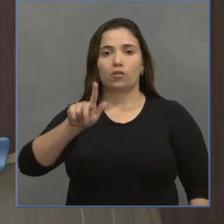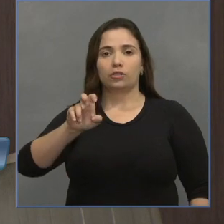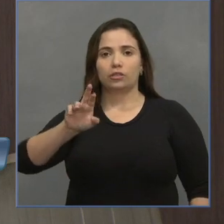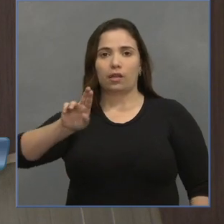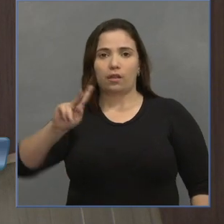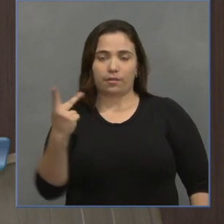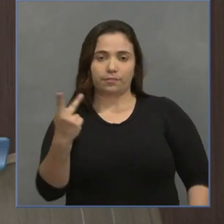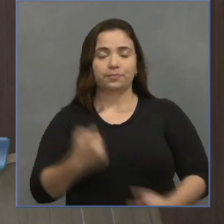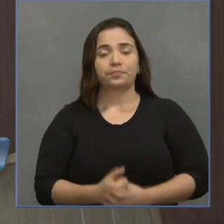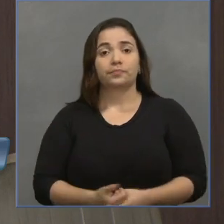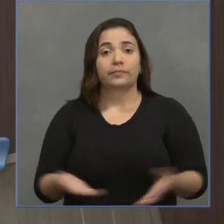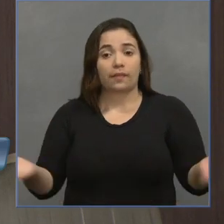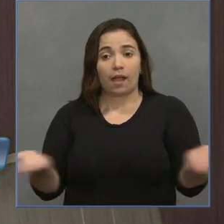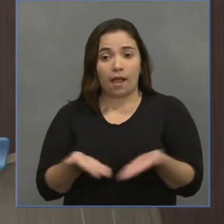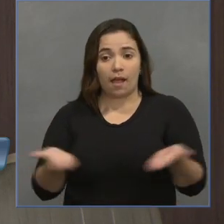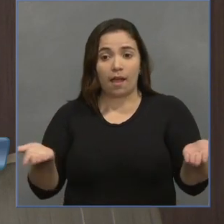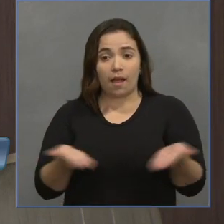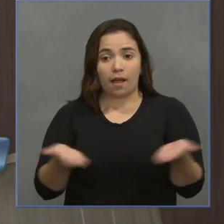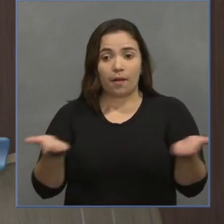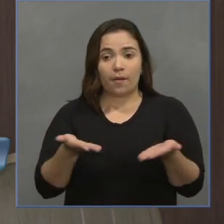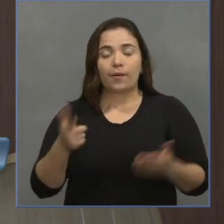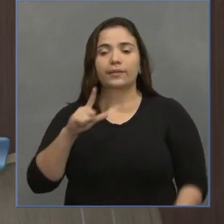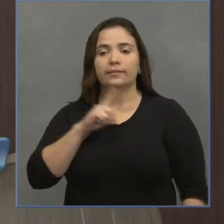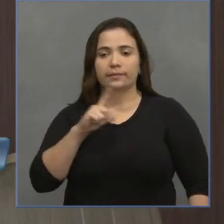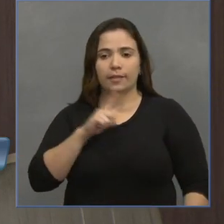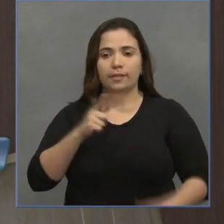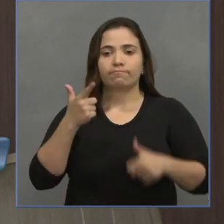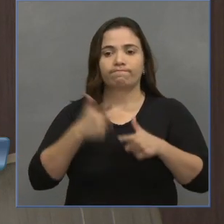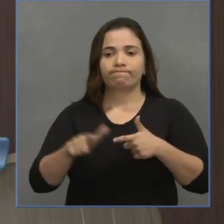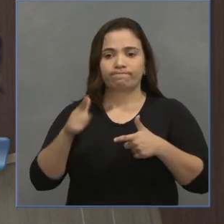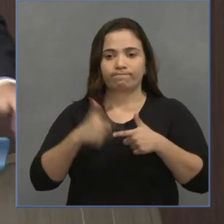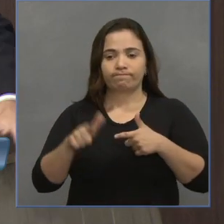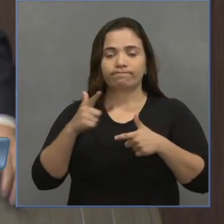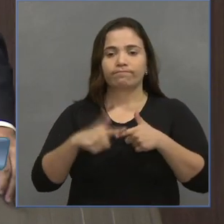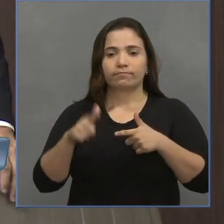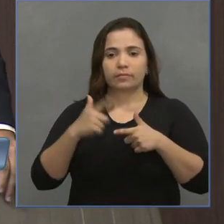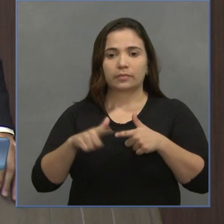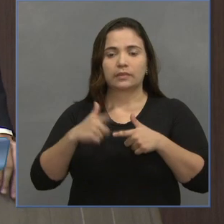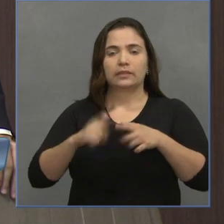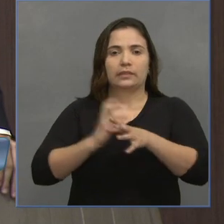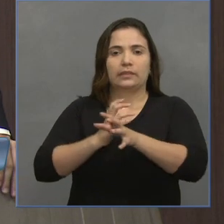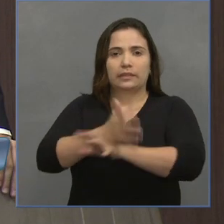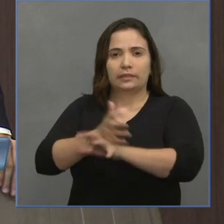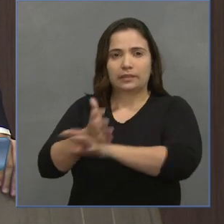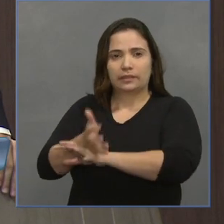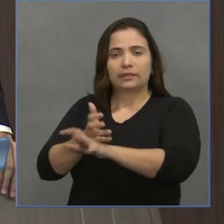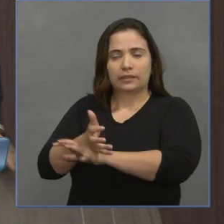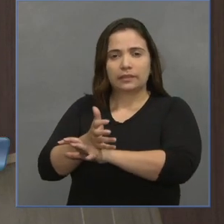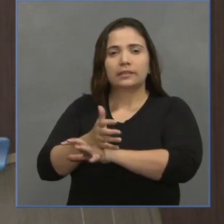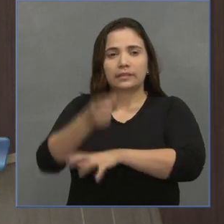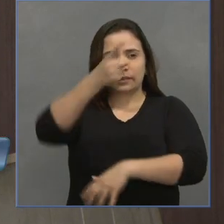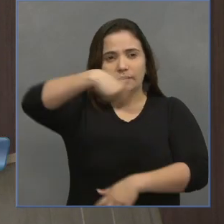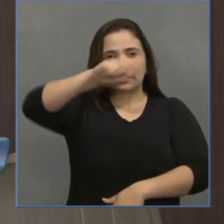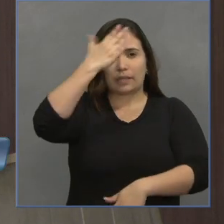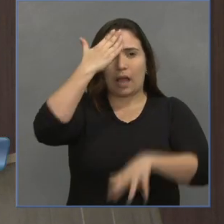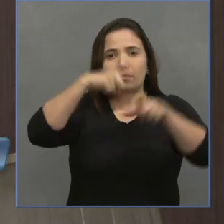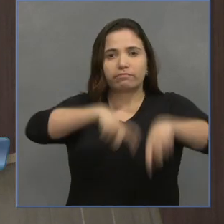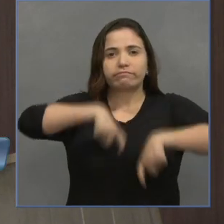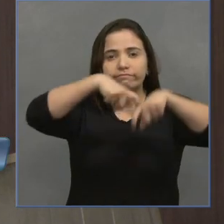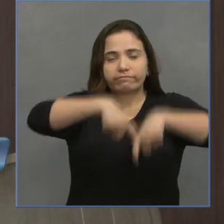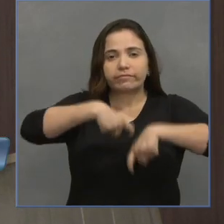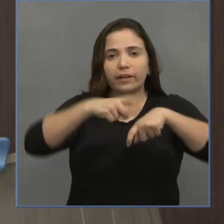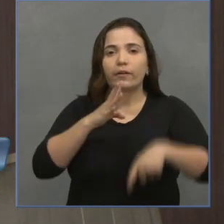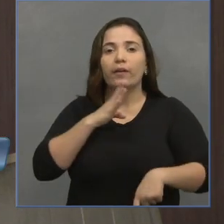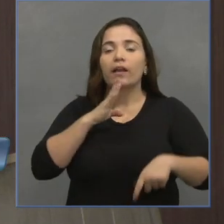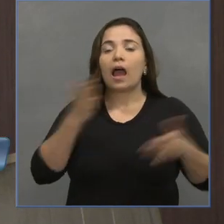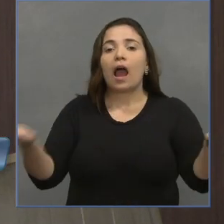agora estamos à beira de entrar no BR-Obró, o sertanejo sabe o que é isso, estamos à beira de entrar no período,